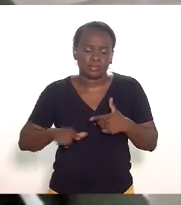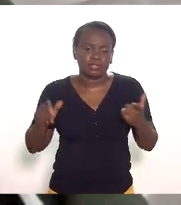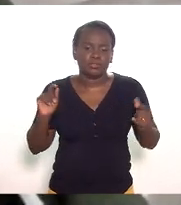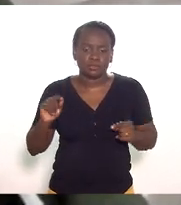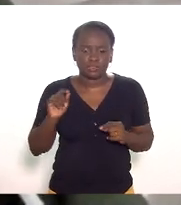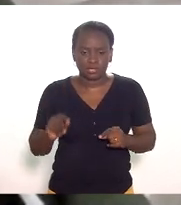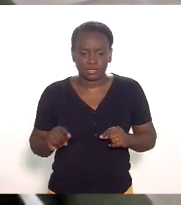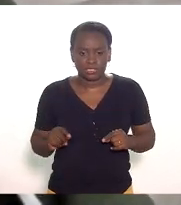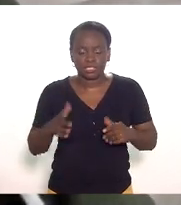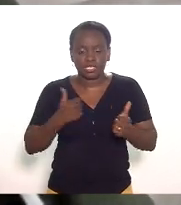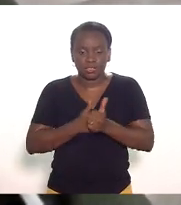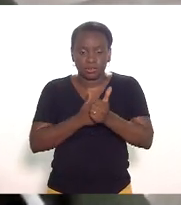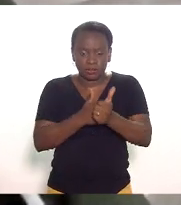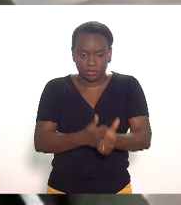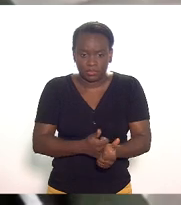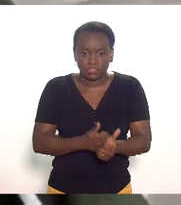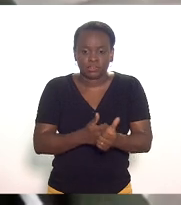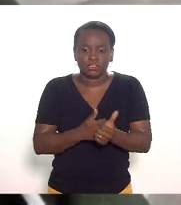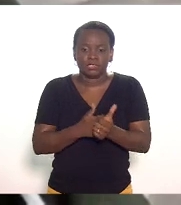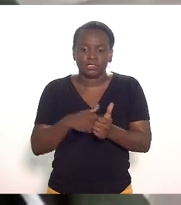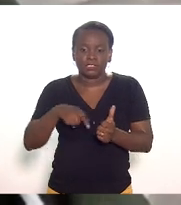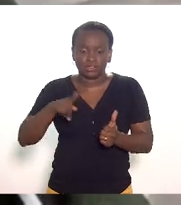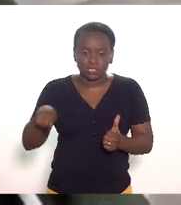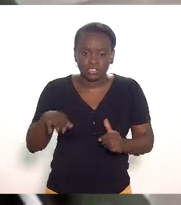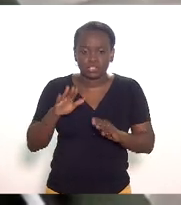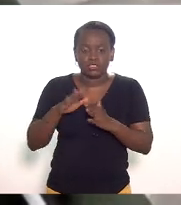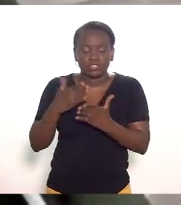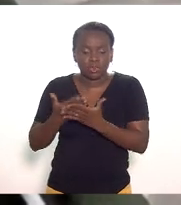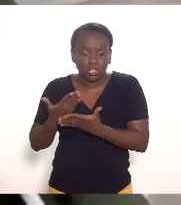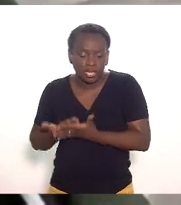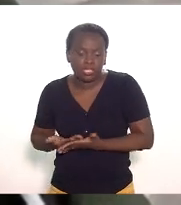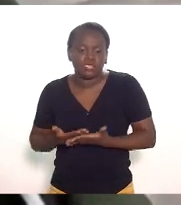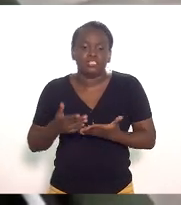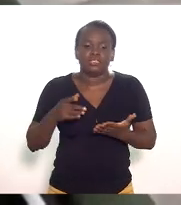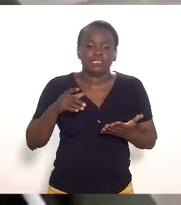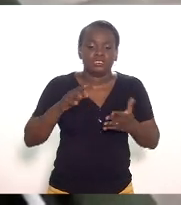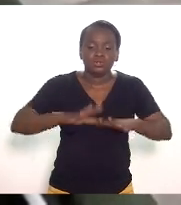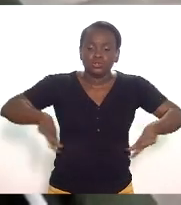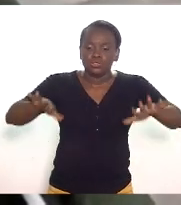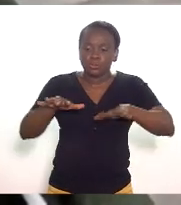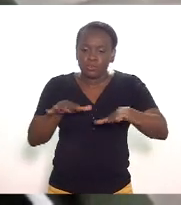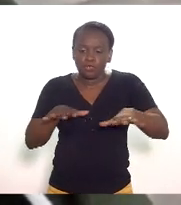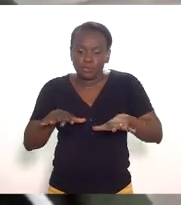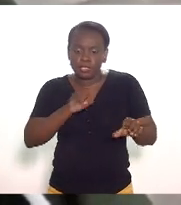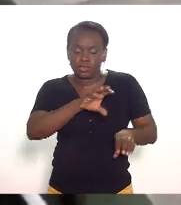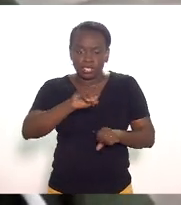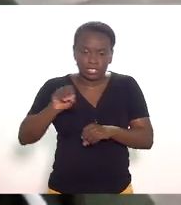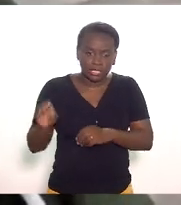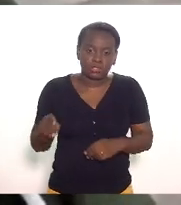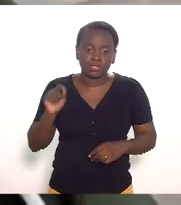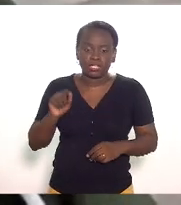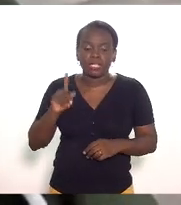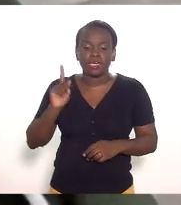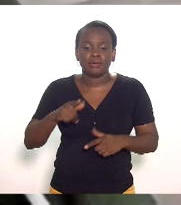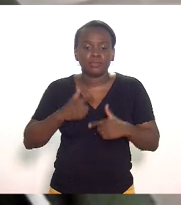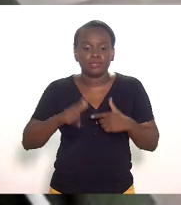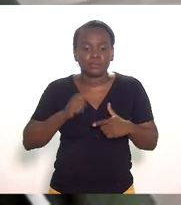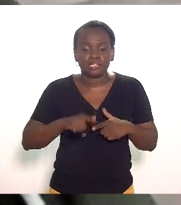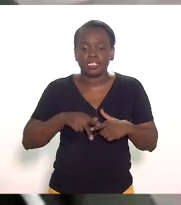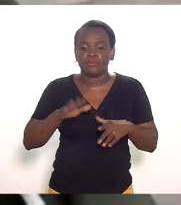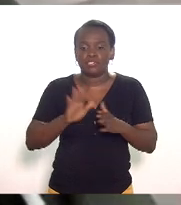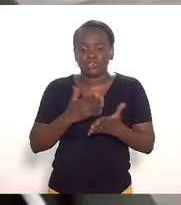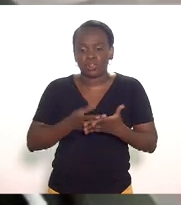que acompanha as nossas escolas, acompanha todo o movimento da educação, que é a questão da